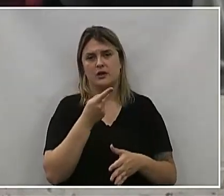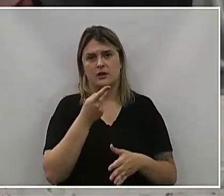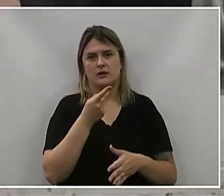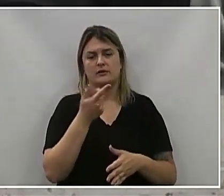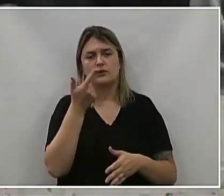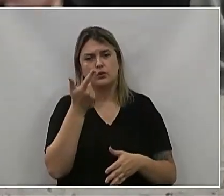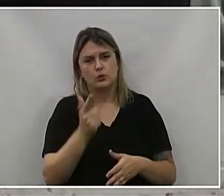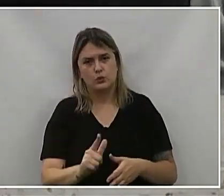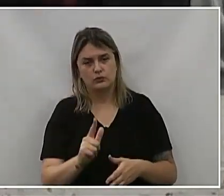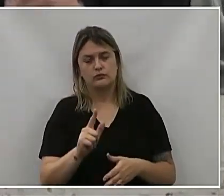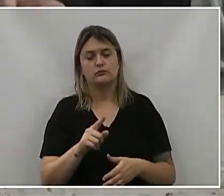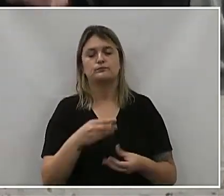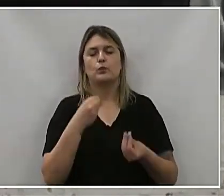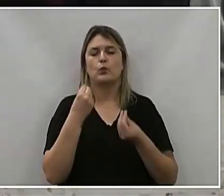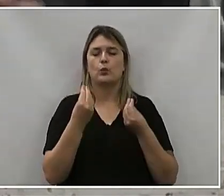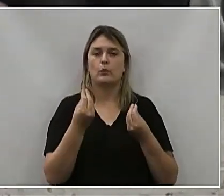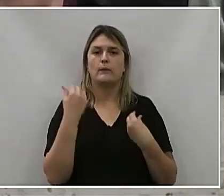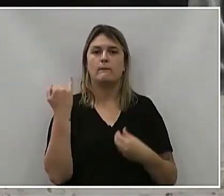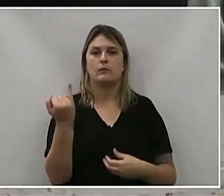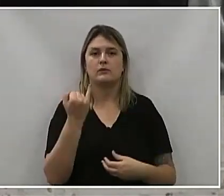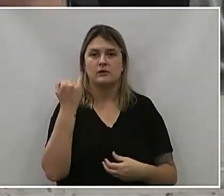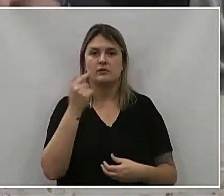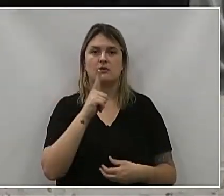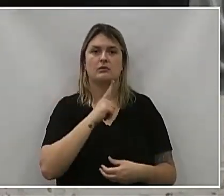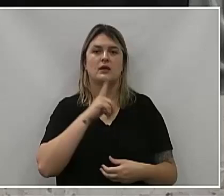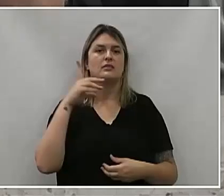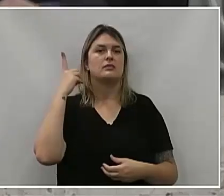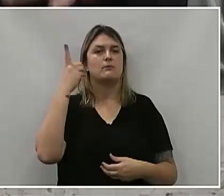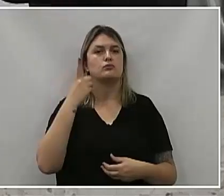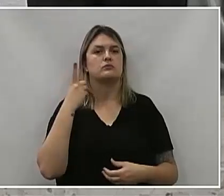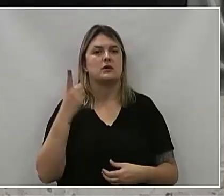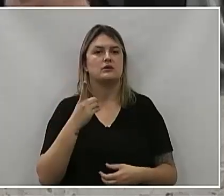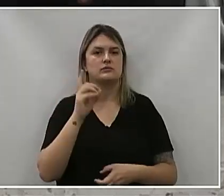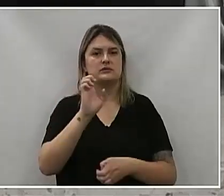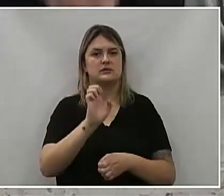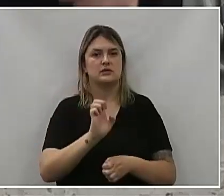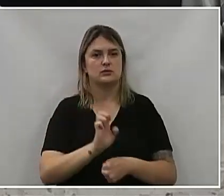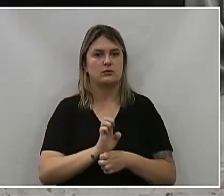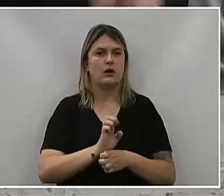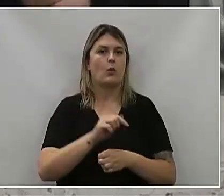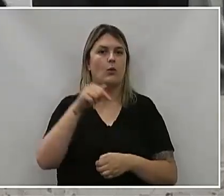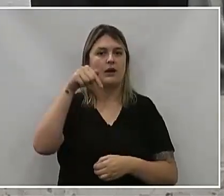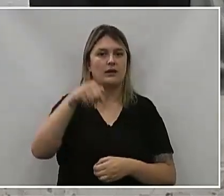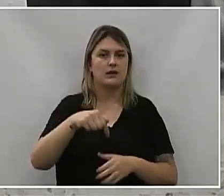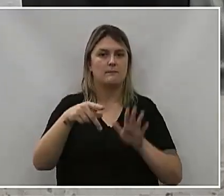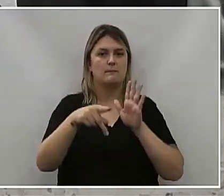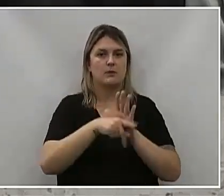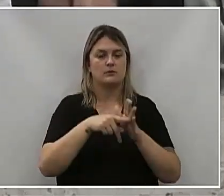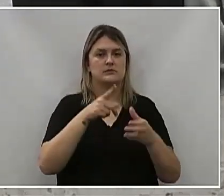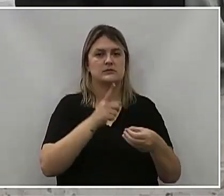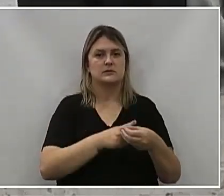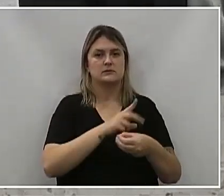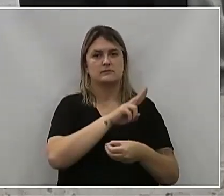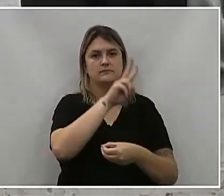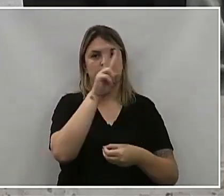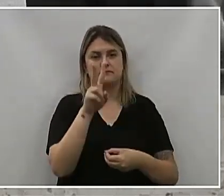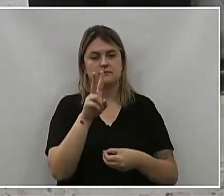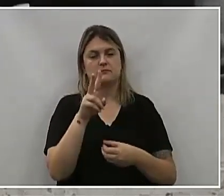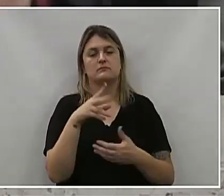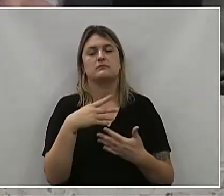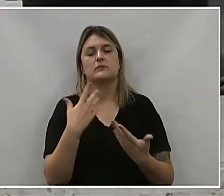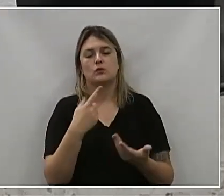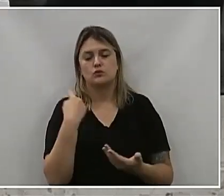dizer novamente da importância de termos um deputado estadual em União da Vitória. Custe